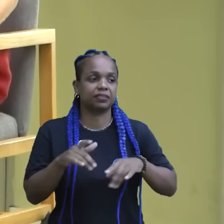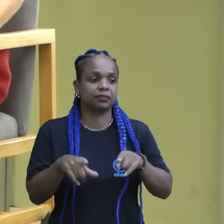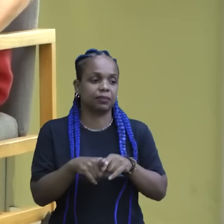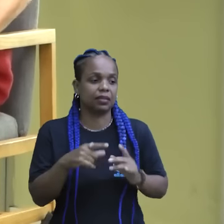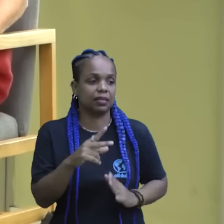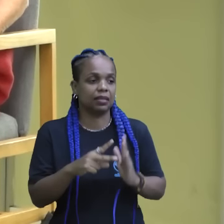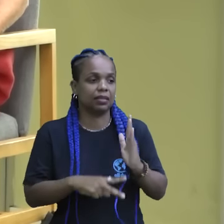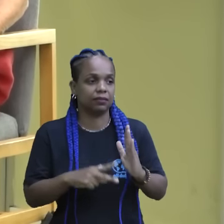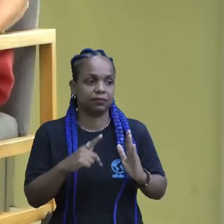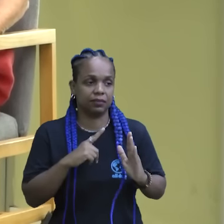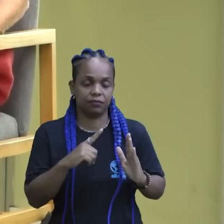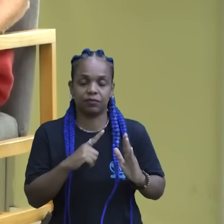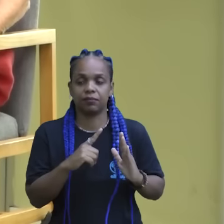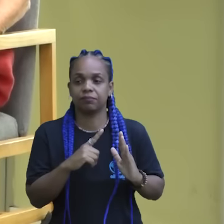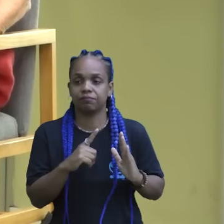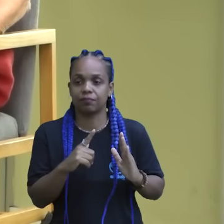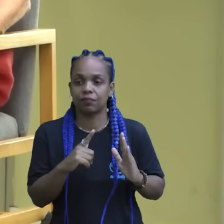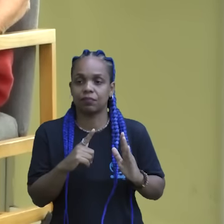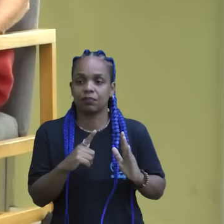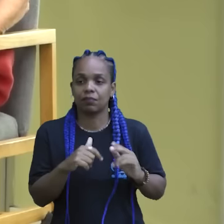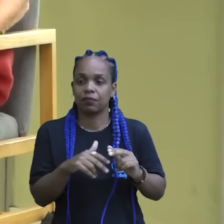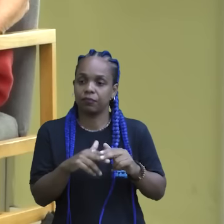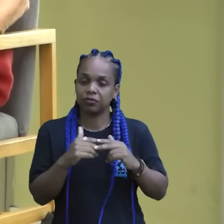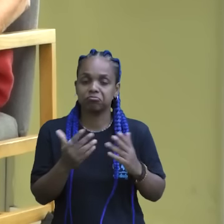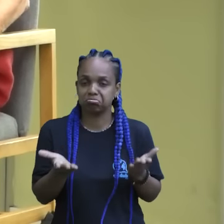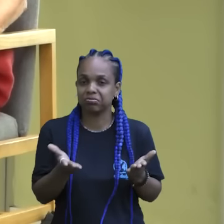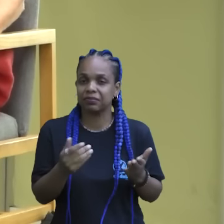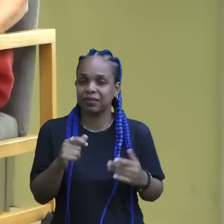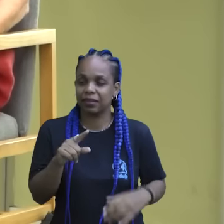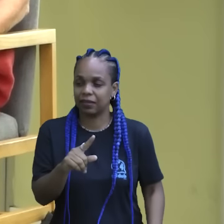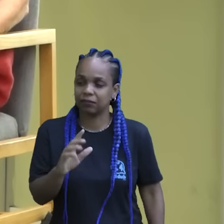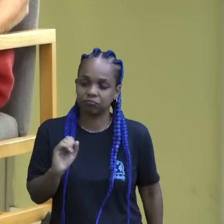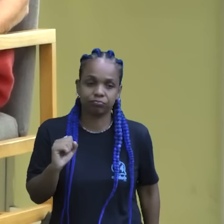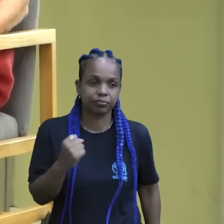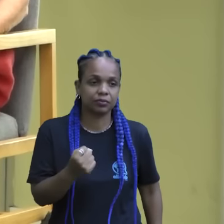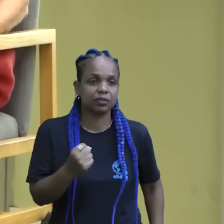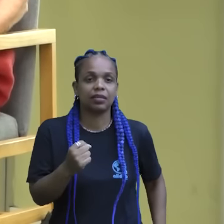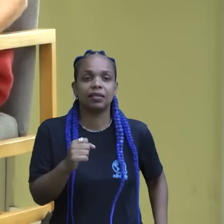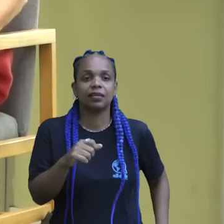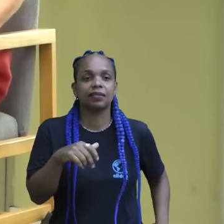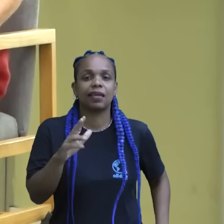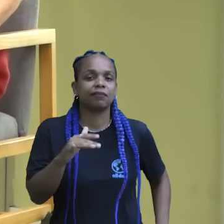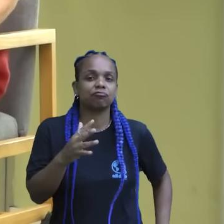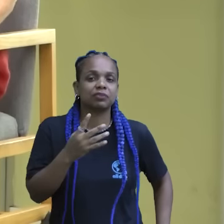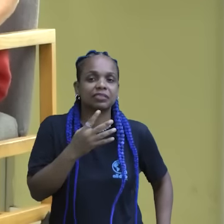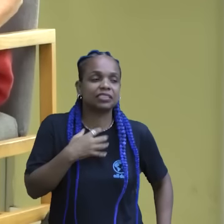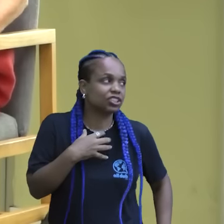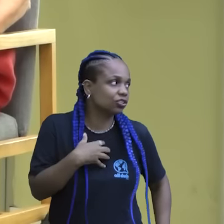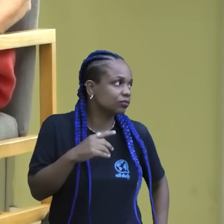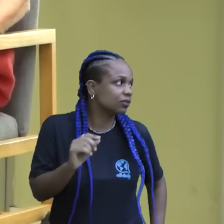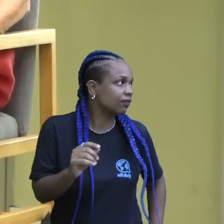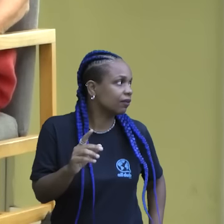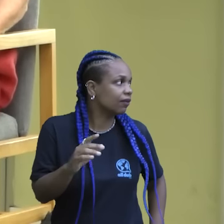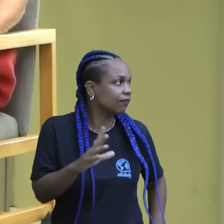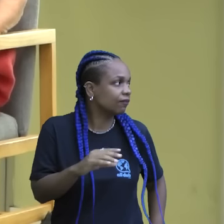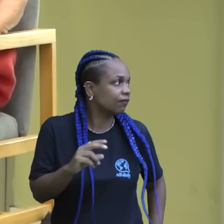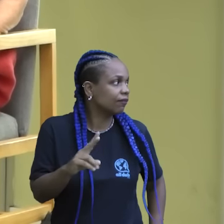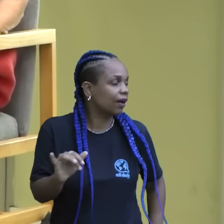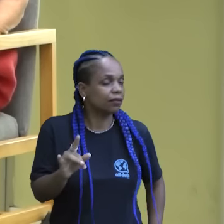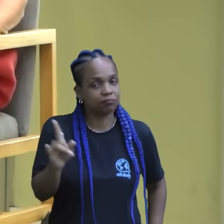sentiu isso? Ele vai para Mirassol para se curar da bebedeira e tal. Claro que não se cura. Mas